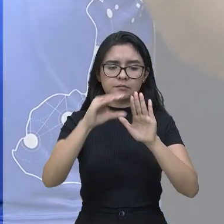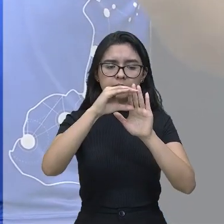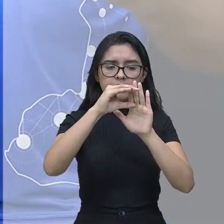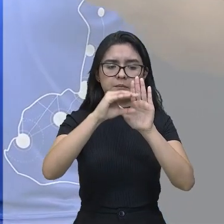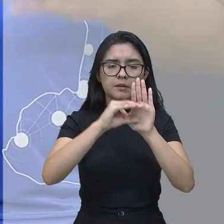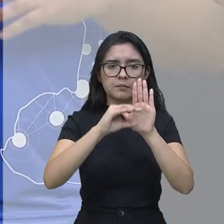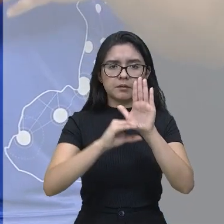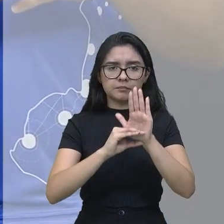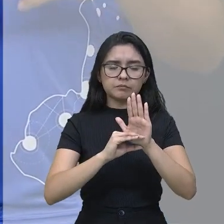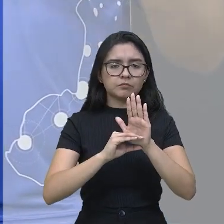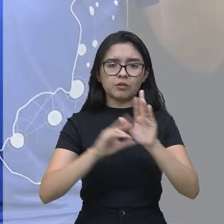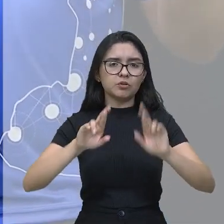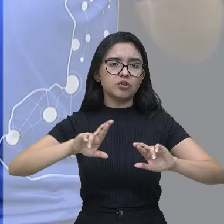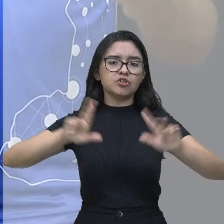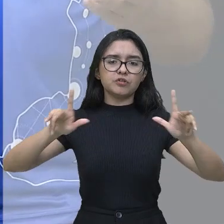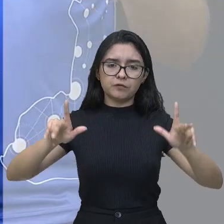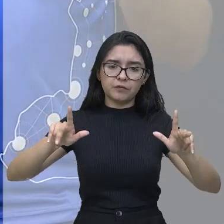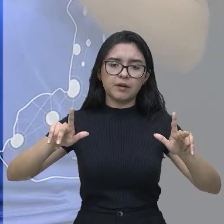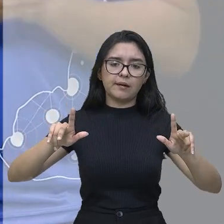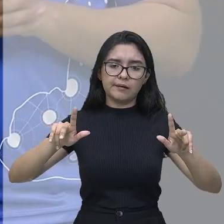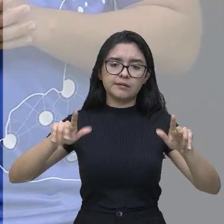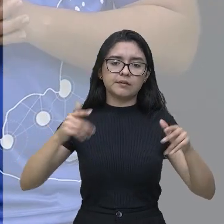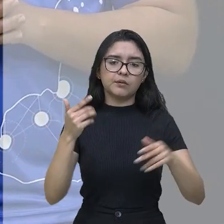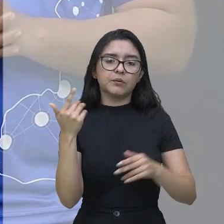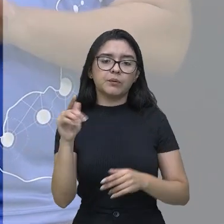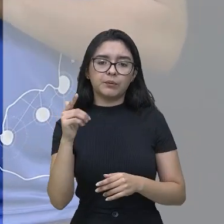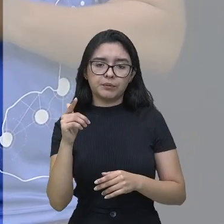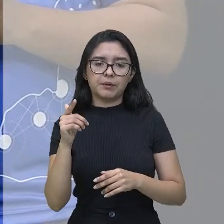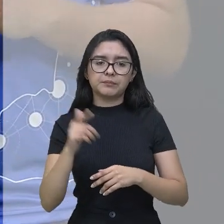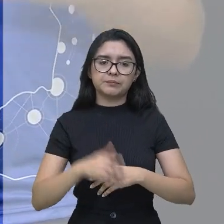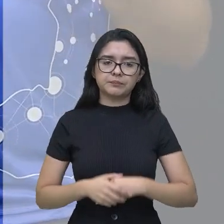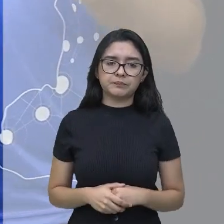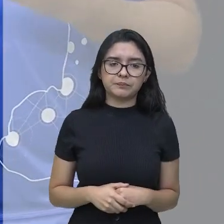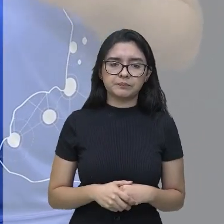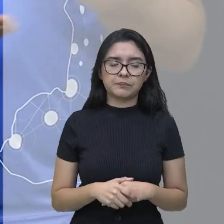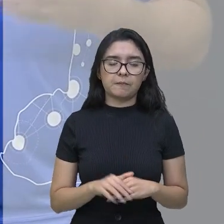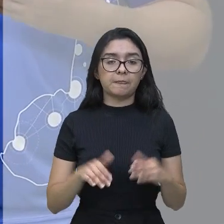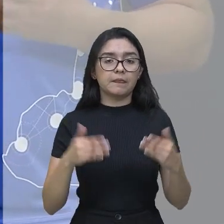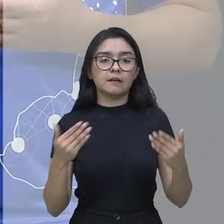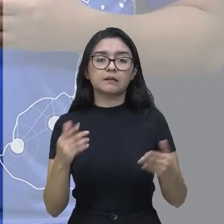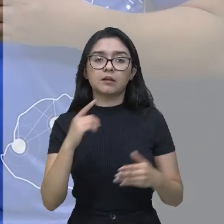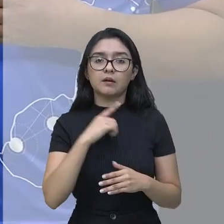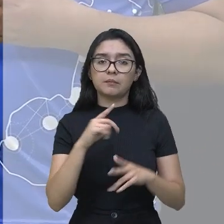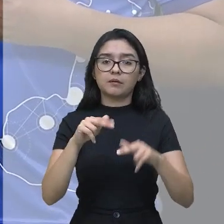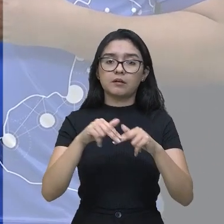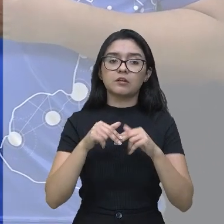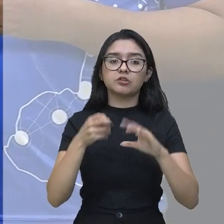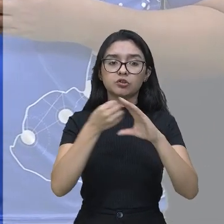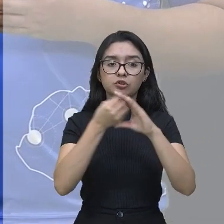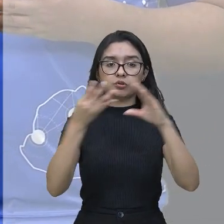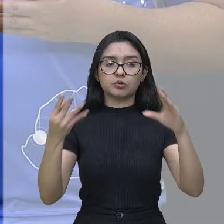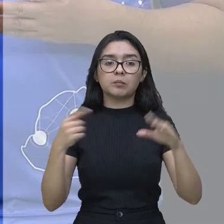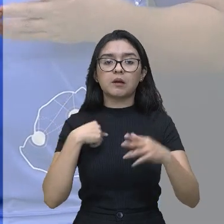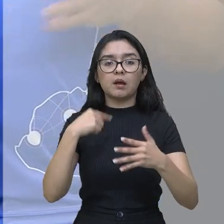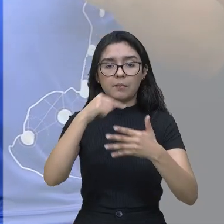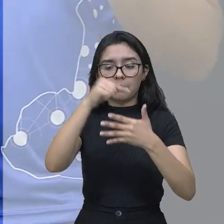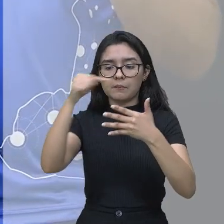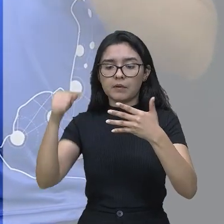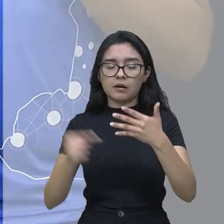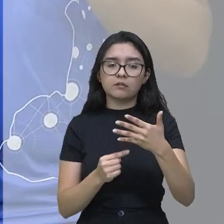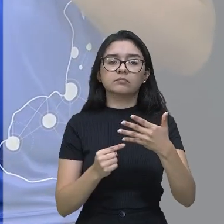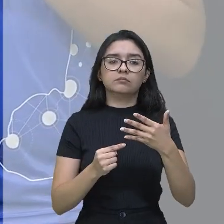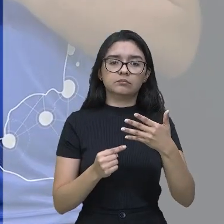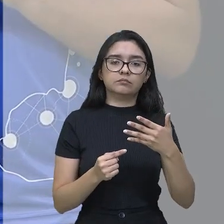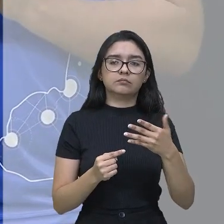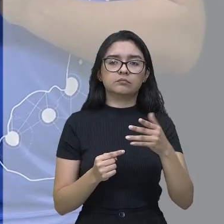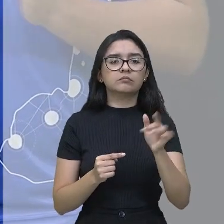grande disparidade uma diferença tão grande de tamanho aqui ok e isso é feito exatamente pela contagem de sílabas poéticas que